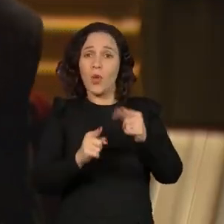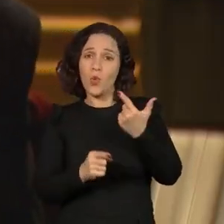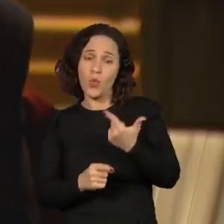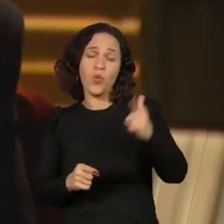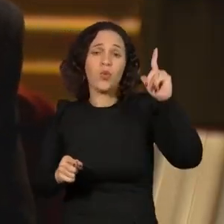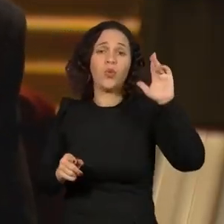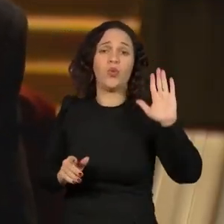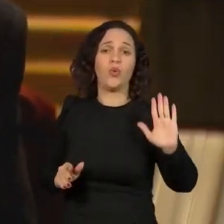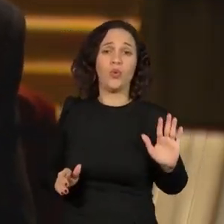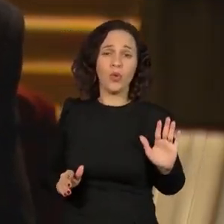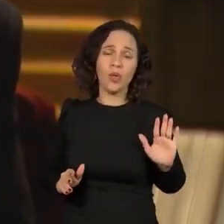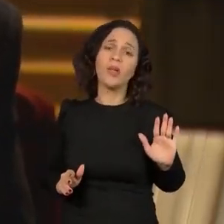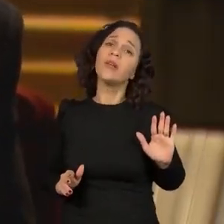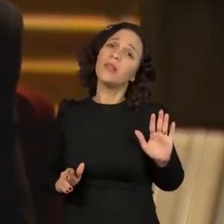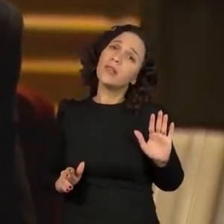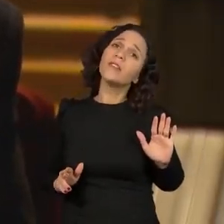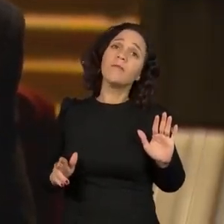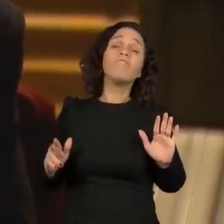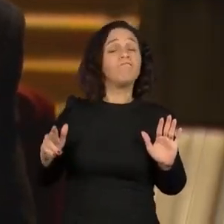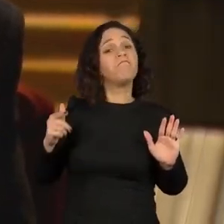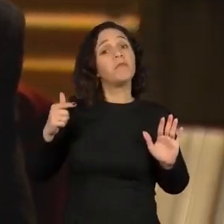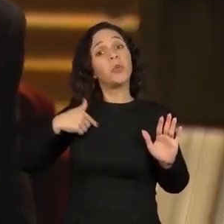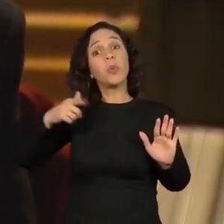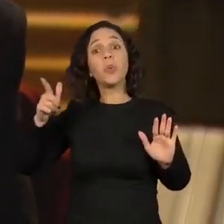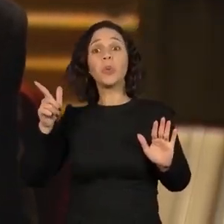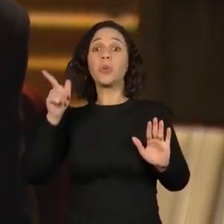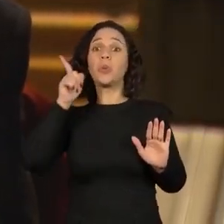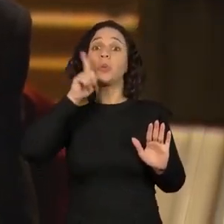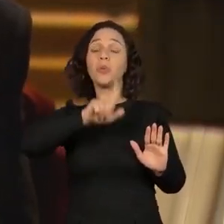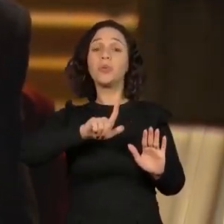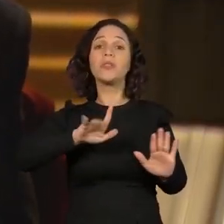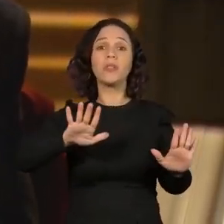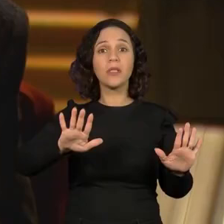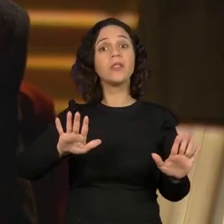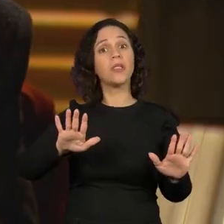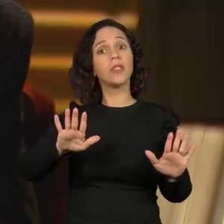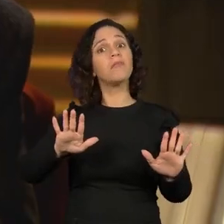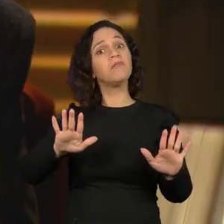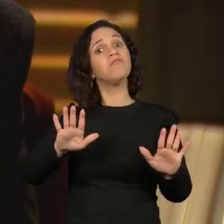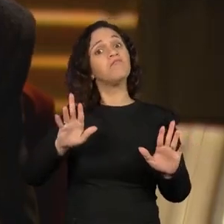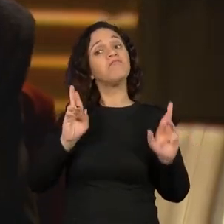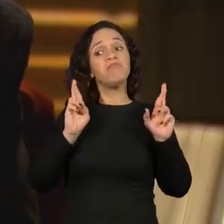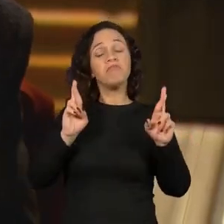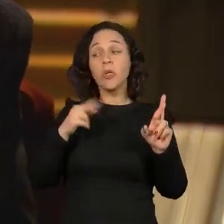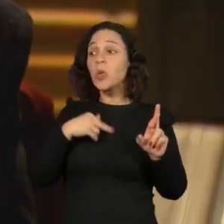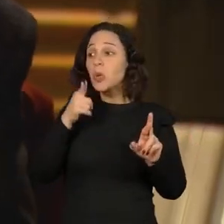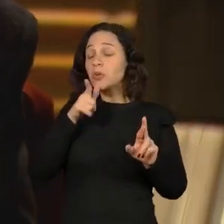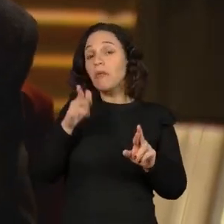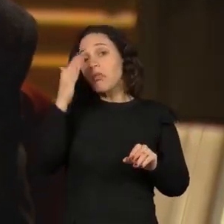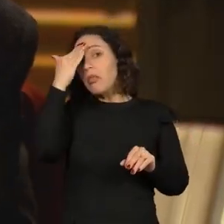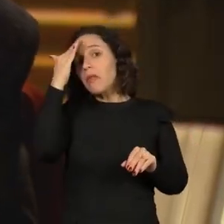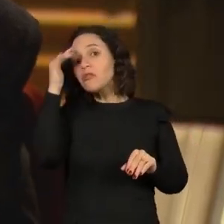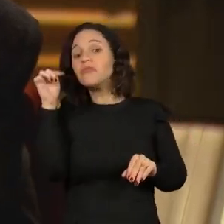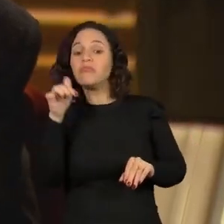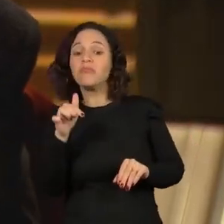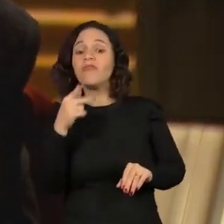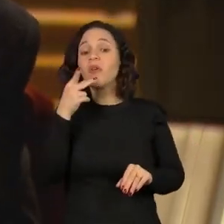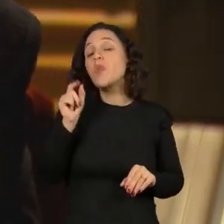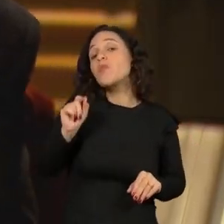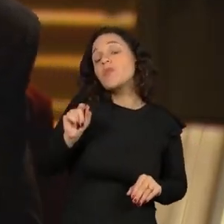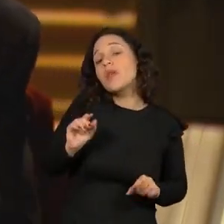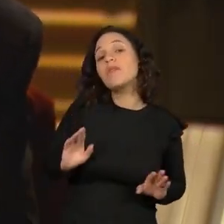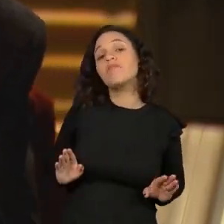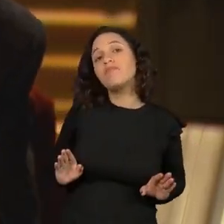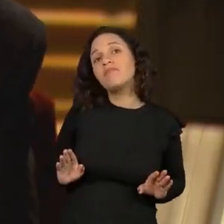outros que eu tenho uma boa expectativa de ter entendido o que ele quis dizer